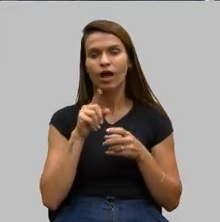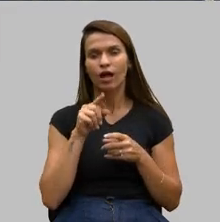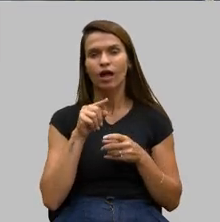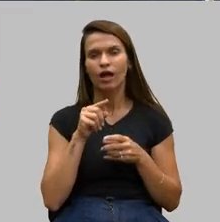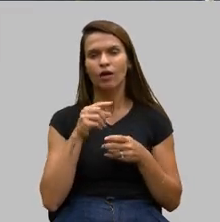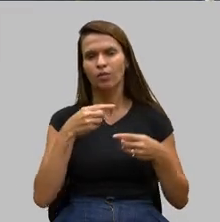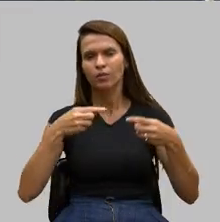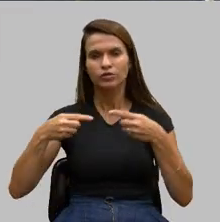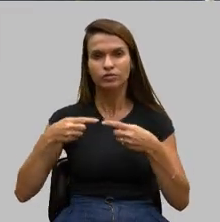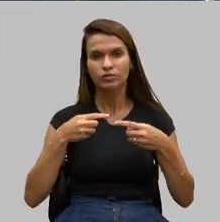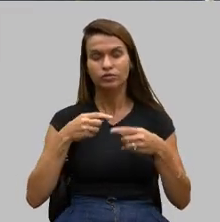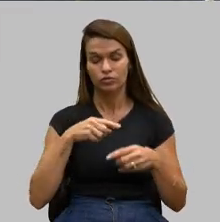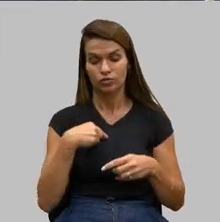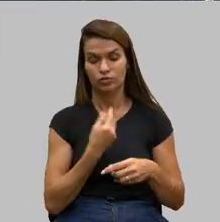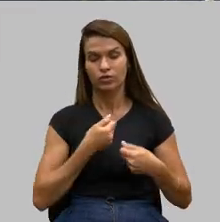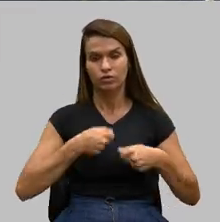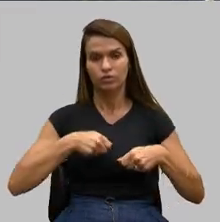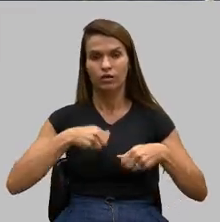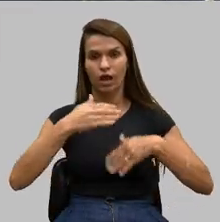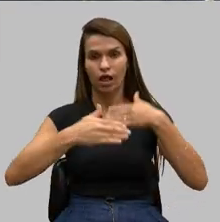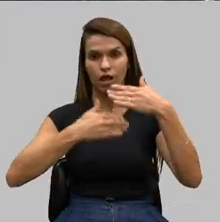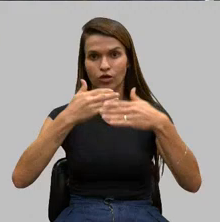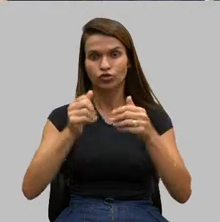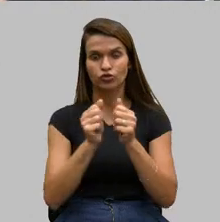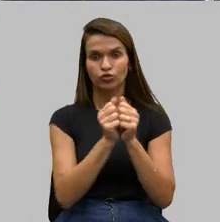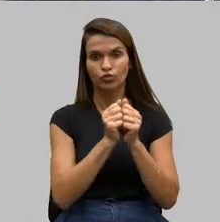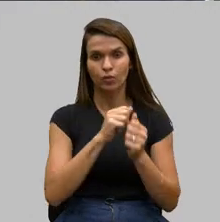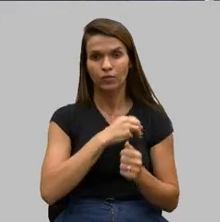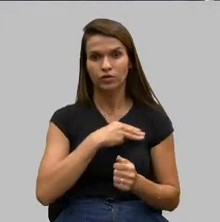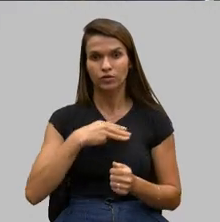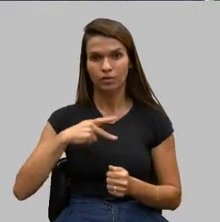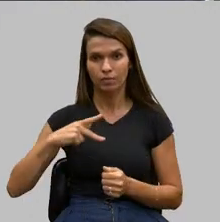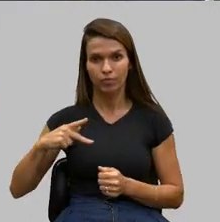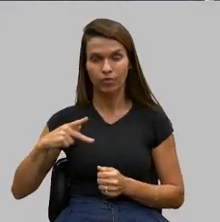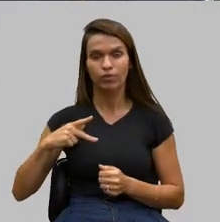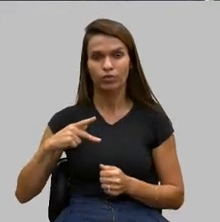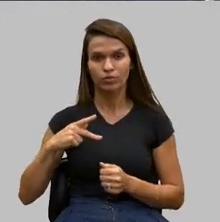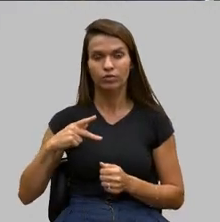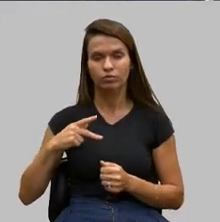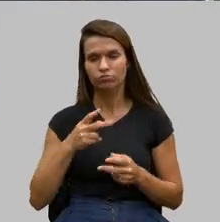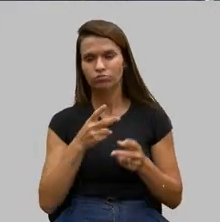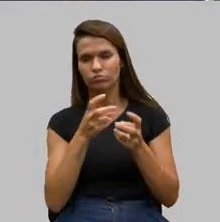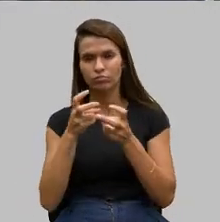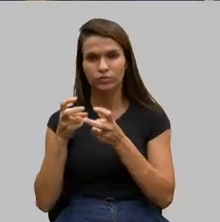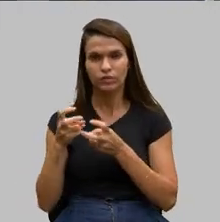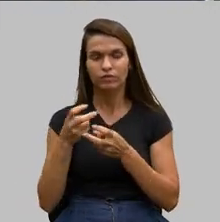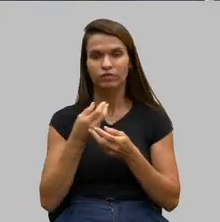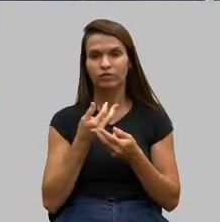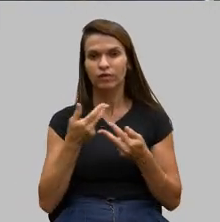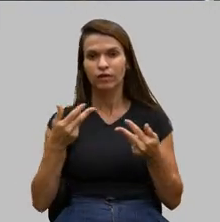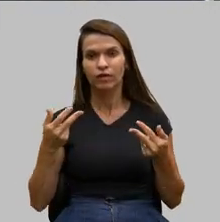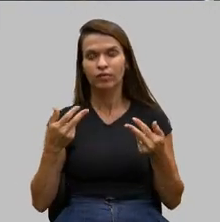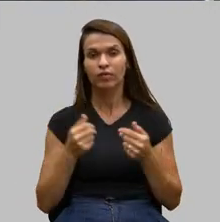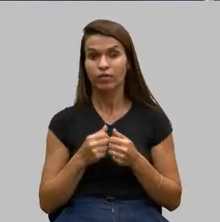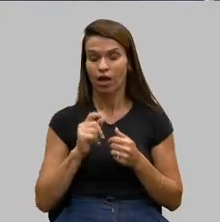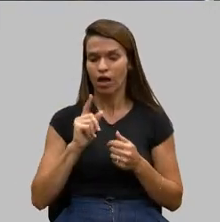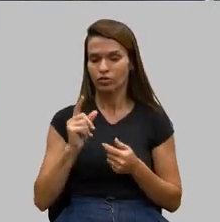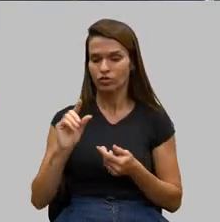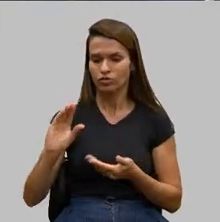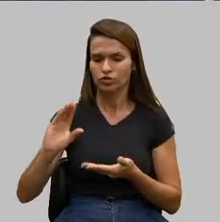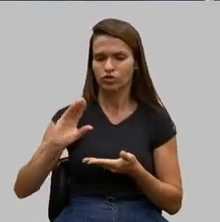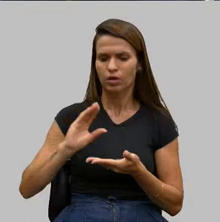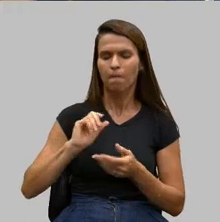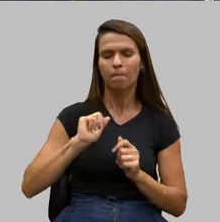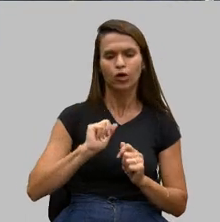tenhamos que avançar também junto ao Ministério Público que há as interpretações em muitos casos de que não esse dinheiro pode ser usado